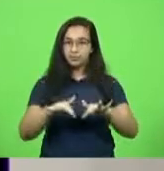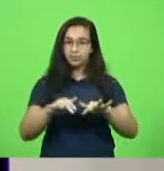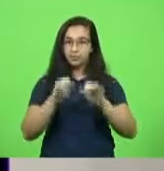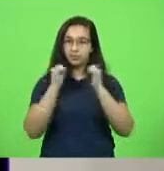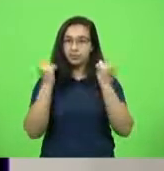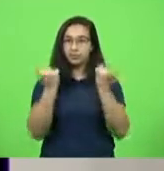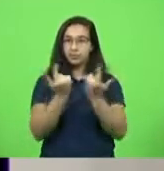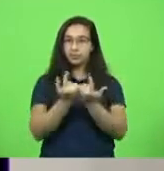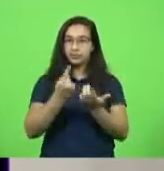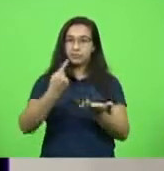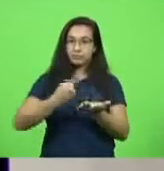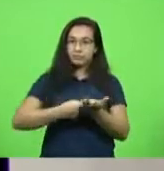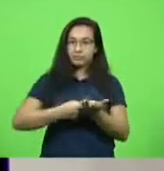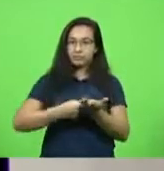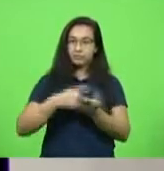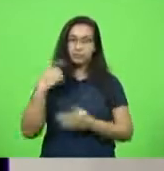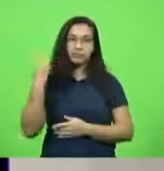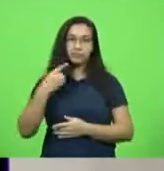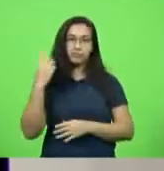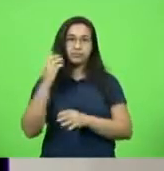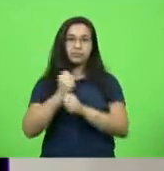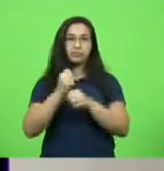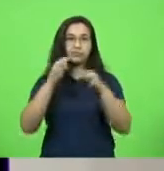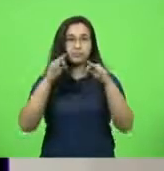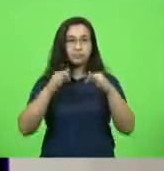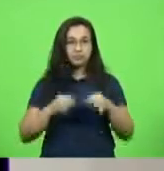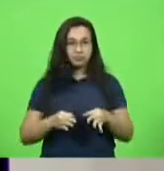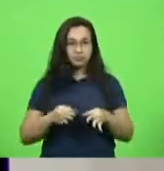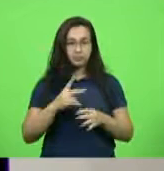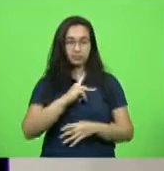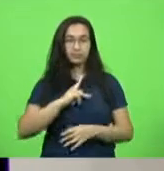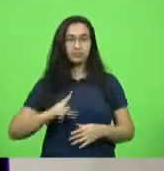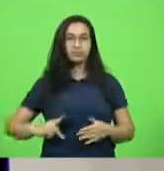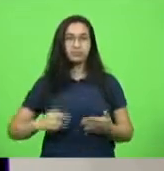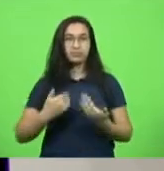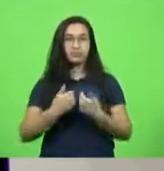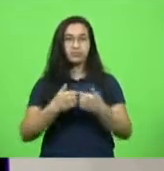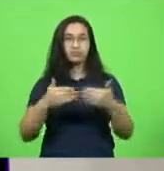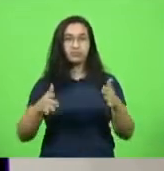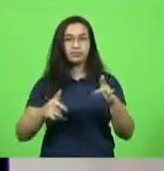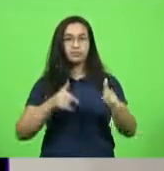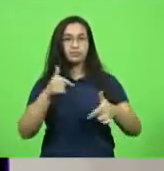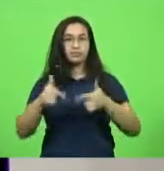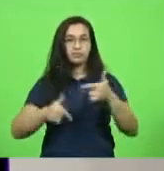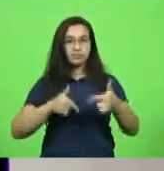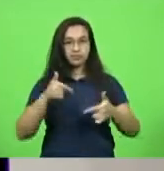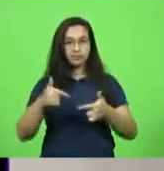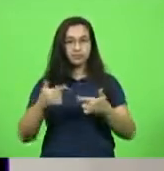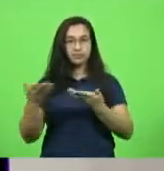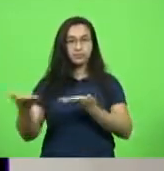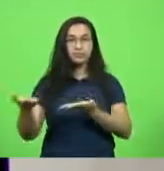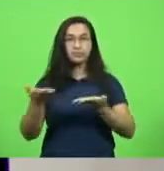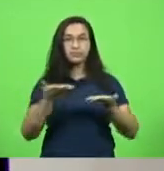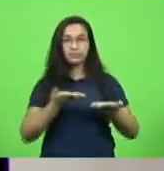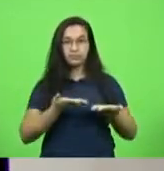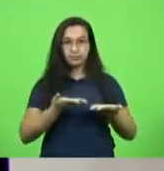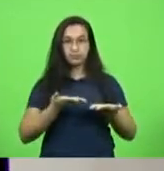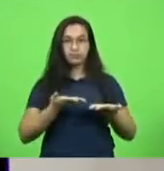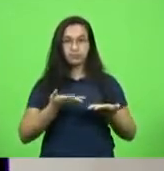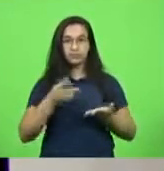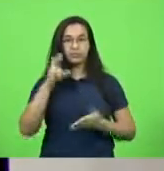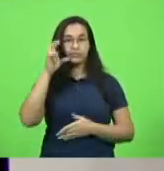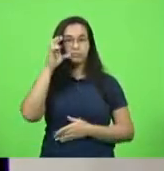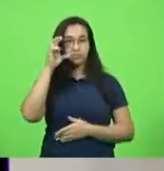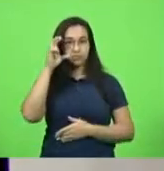ordinária havendo quórum regimental o senhor presidente declarou abertos os trabalhos e convidou o senhor deputado Ricardo